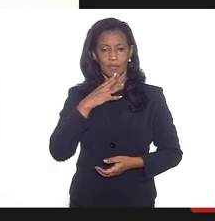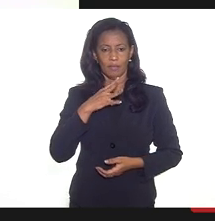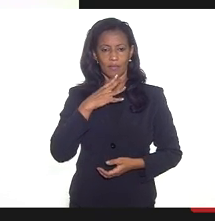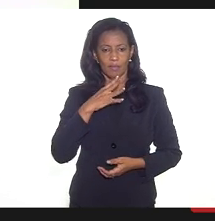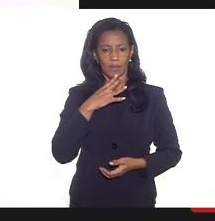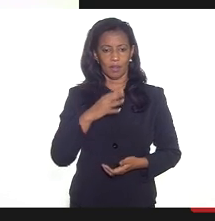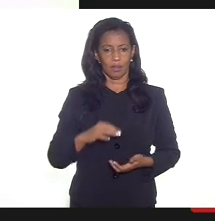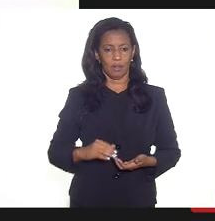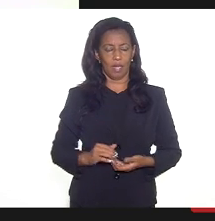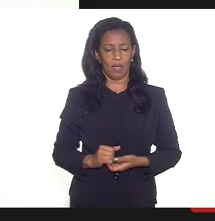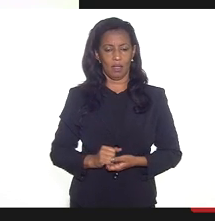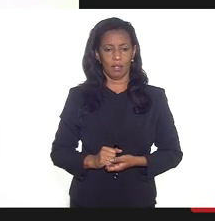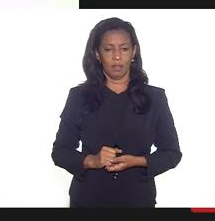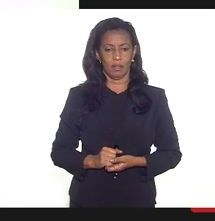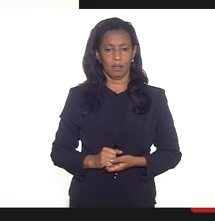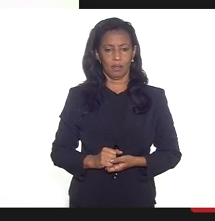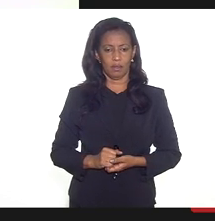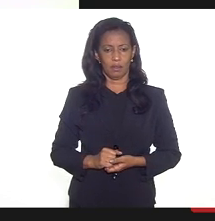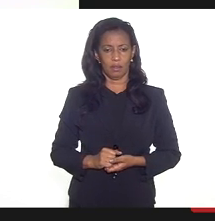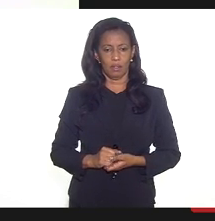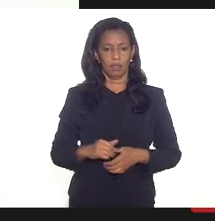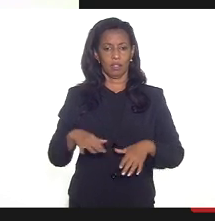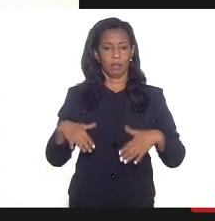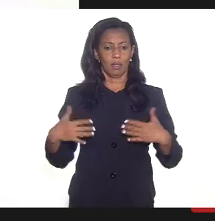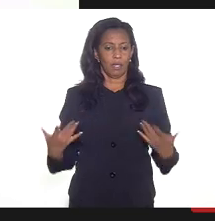reconhecidas, né? E